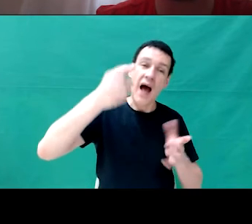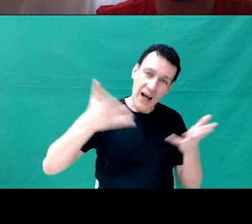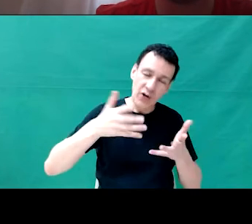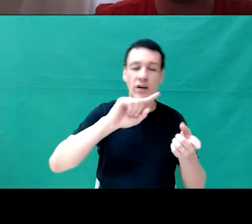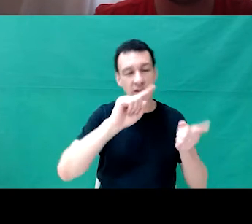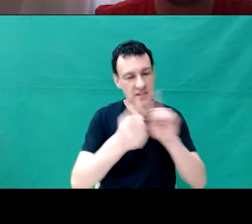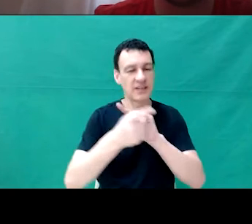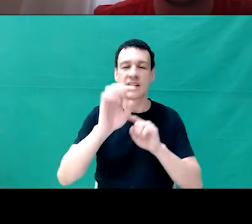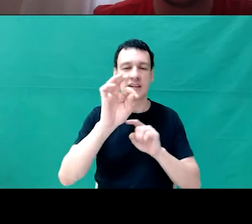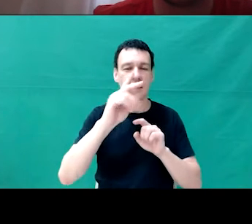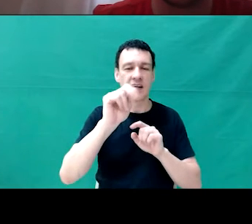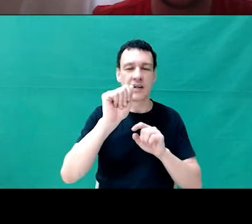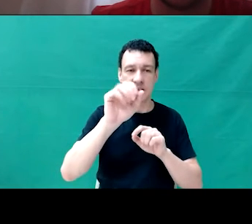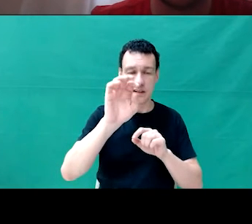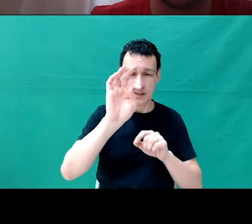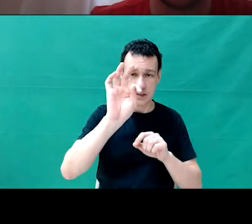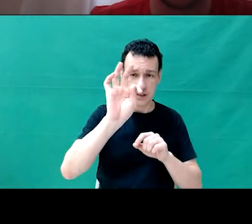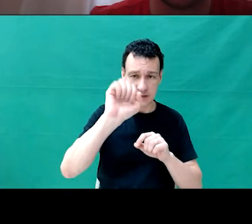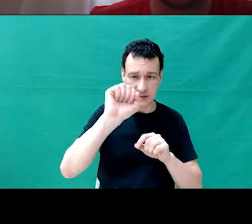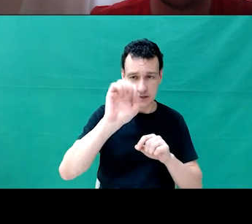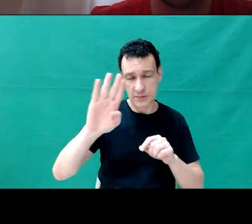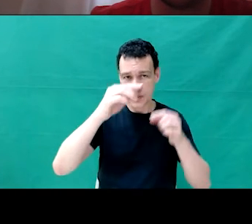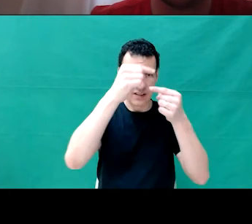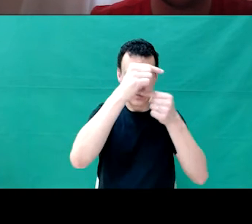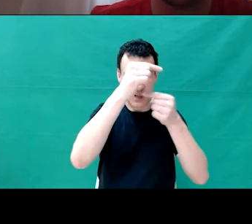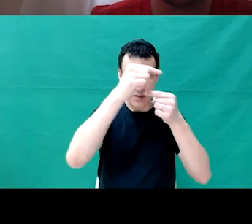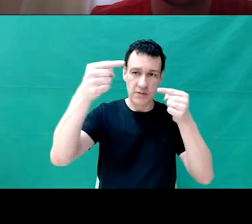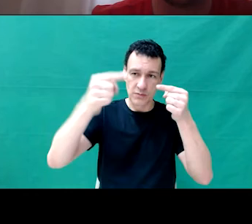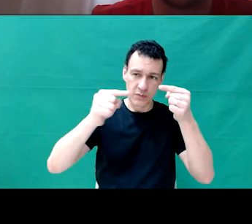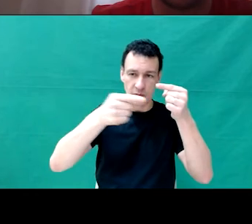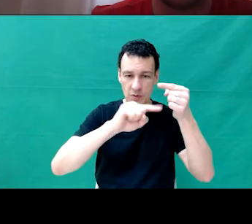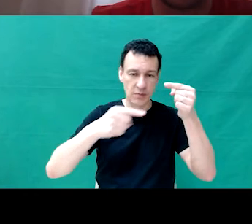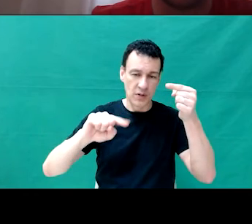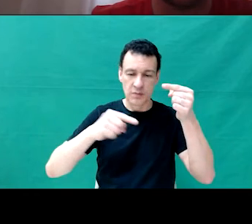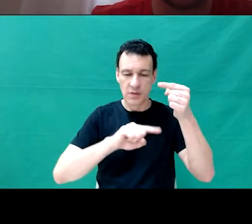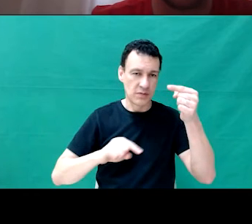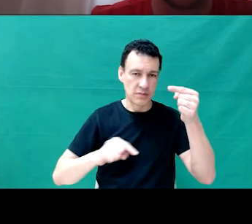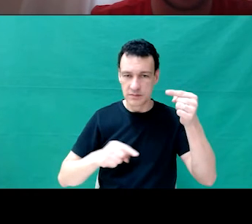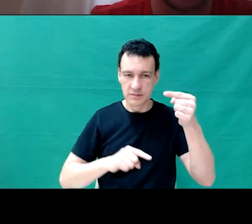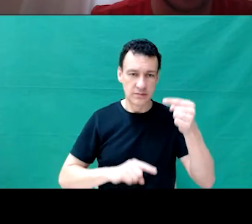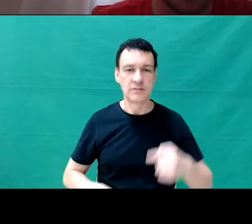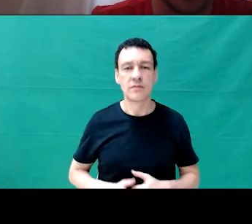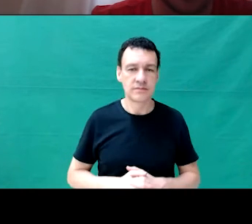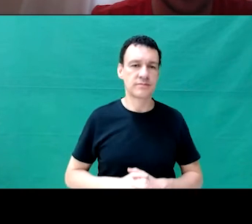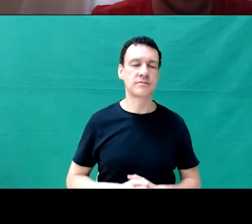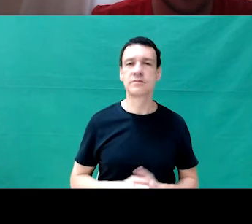da página. O site que eu coloquei aqui é o site do Itaú, tá, pessoal? Não tem nenhum bug no